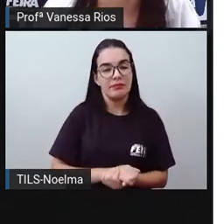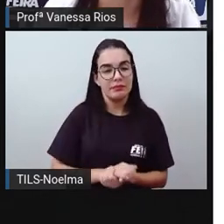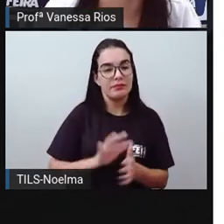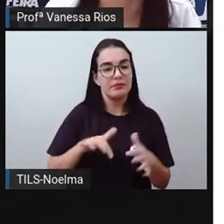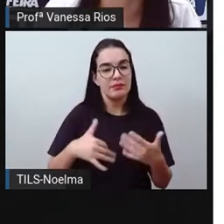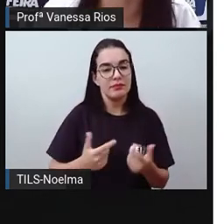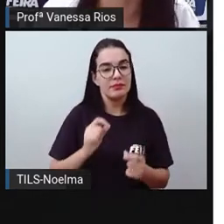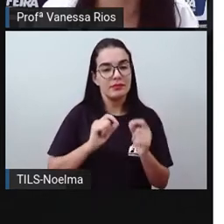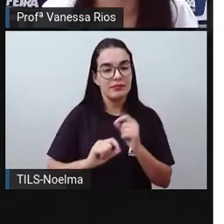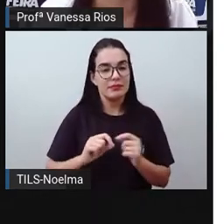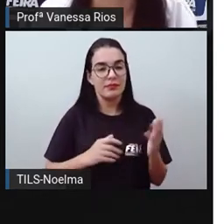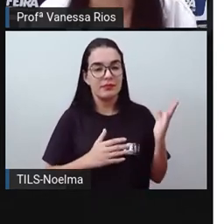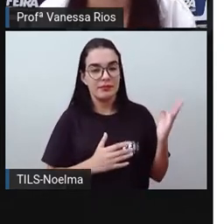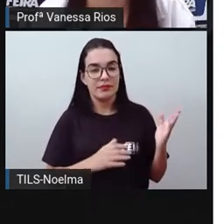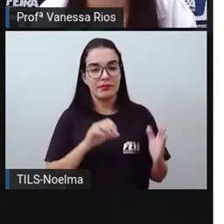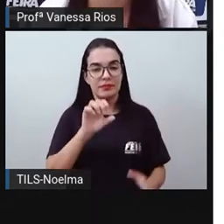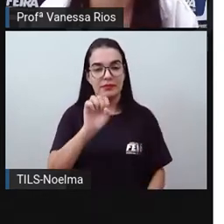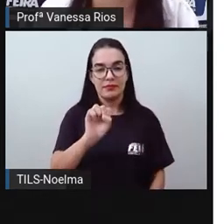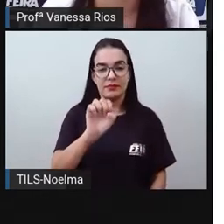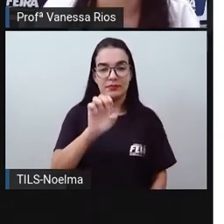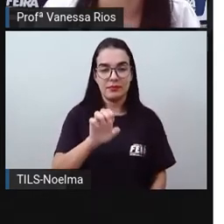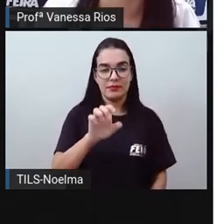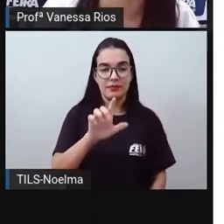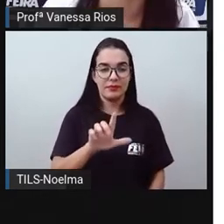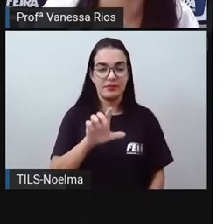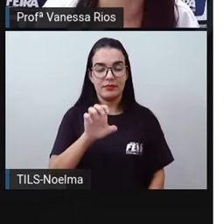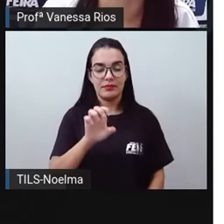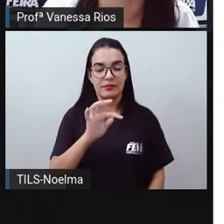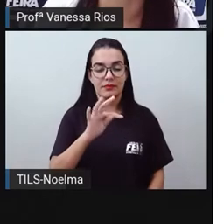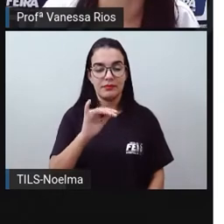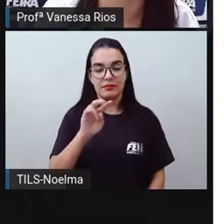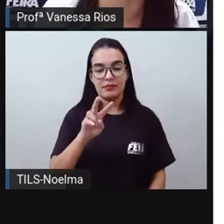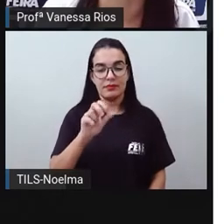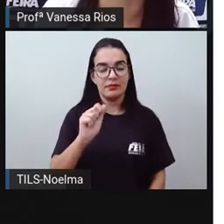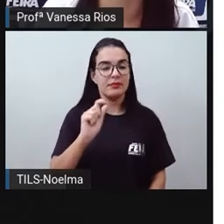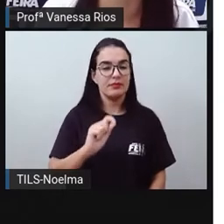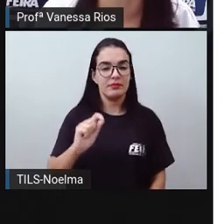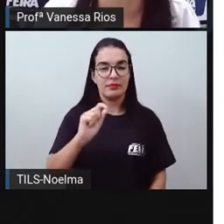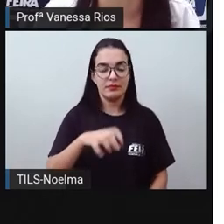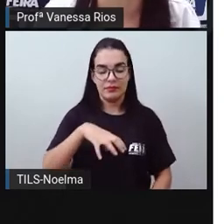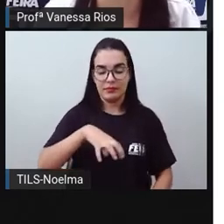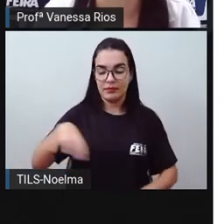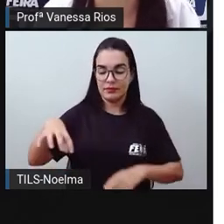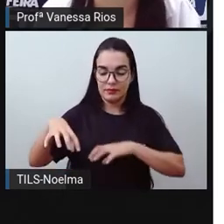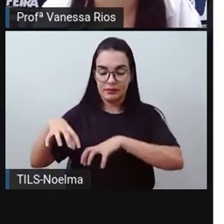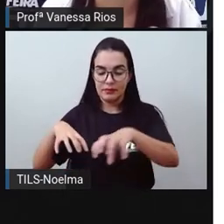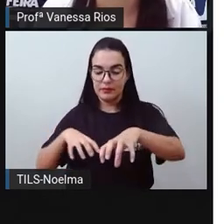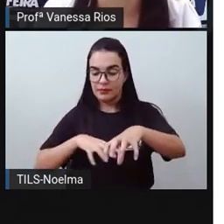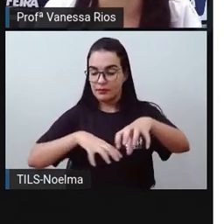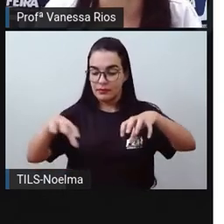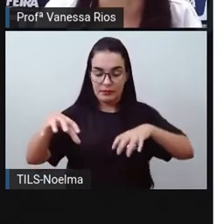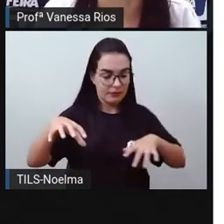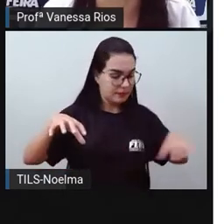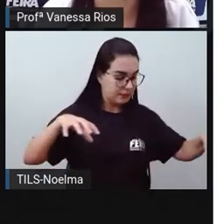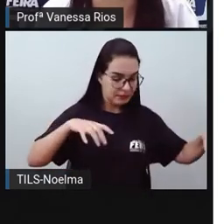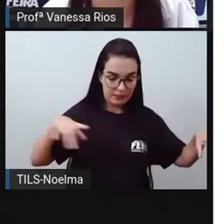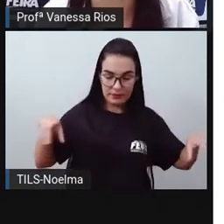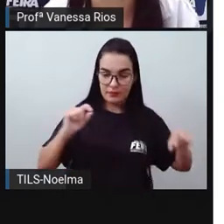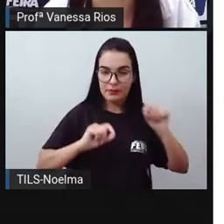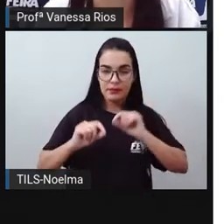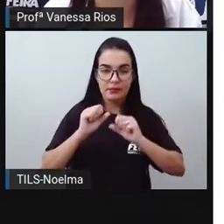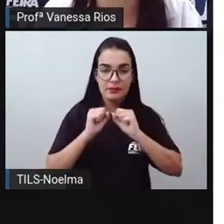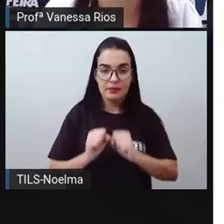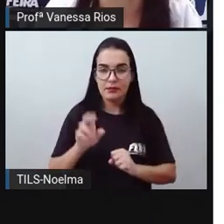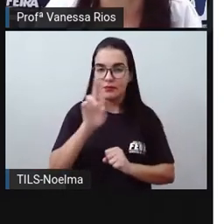de separação para reaproveitar aquilo que pode ser reaproveitado, não é? Que pode ser reutilizado, que pode